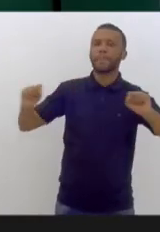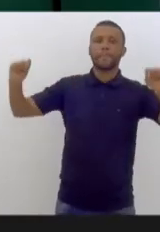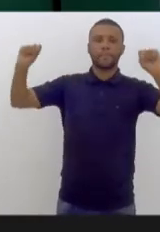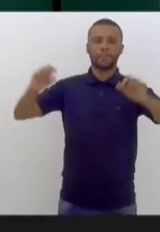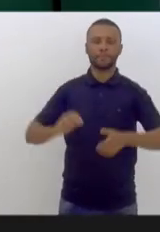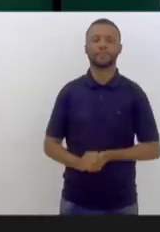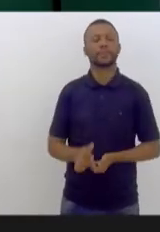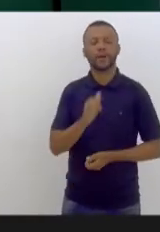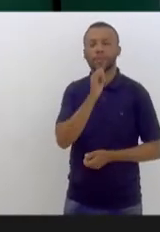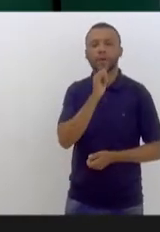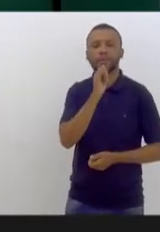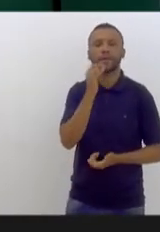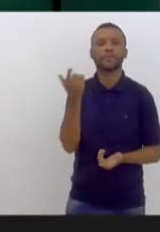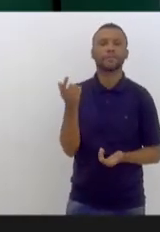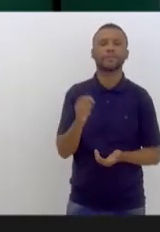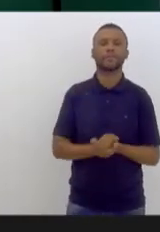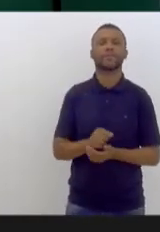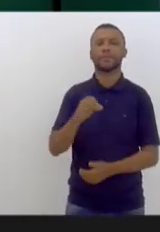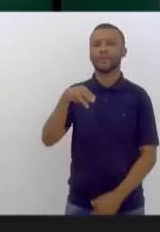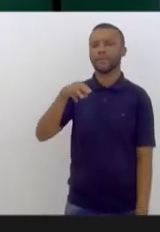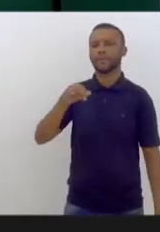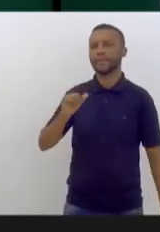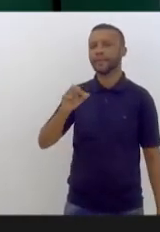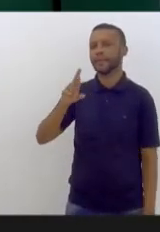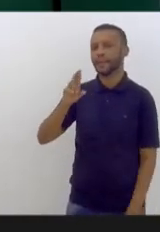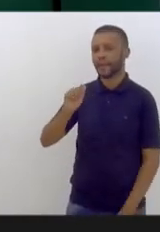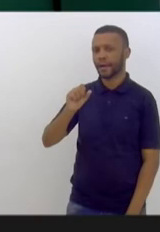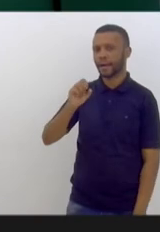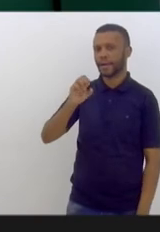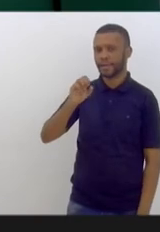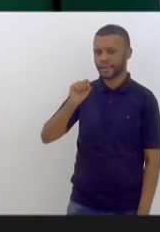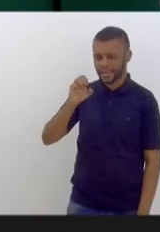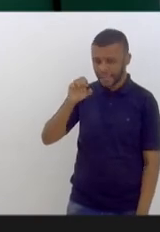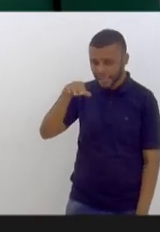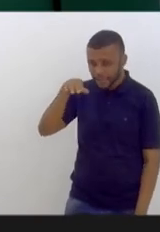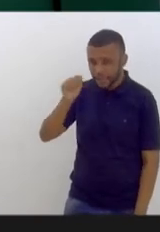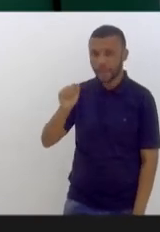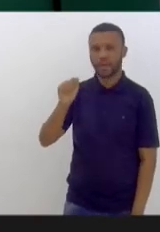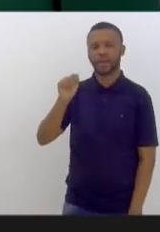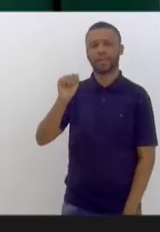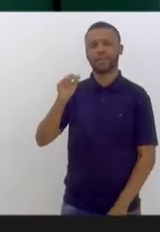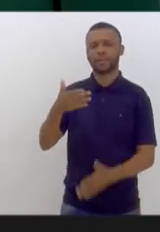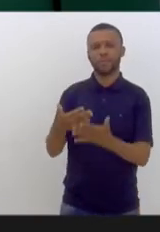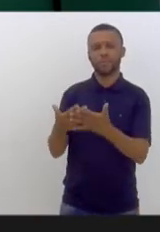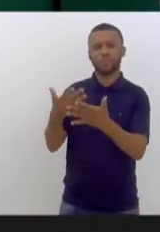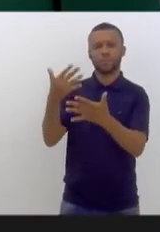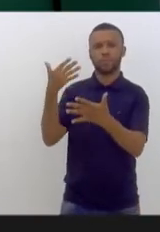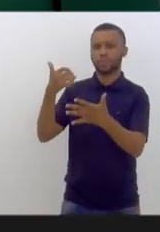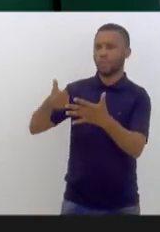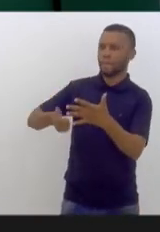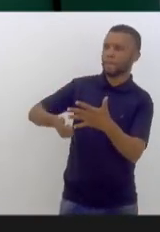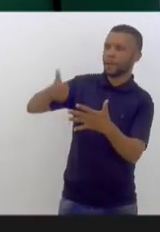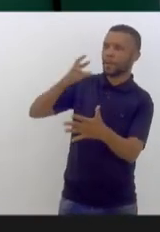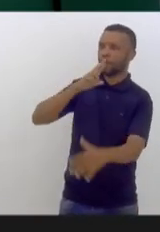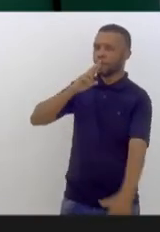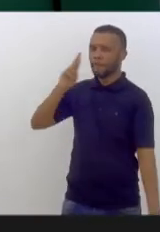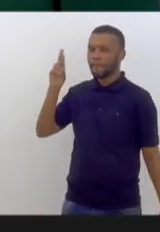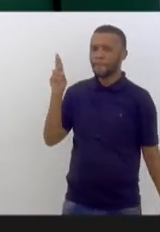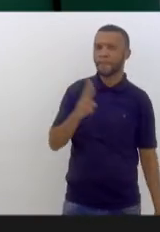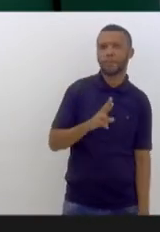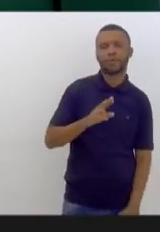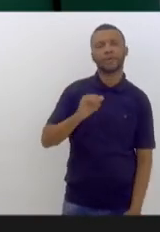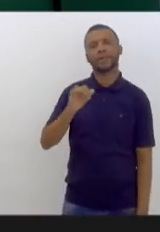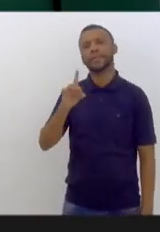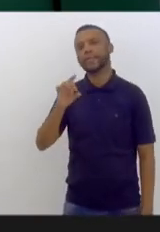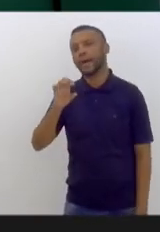falo, por exemplo, de Miracema. Miracema é um município que teve, desde as últimas edições, o melhor resultado de IDEB.